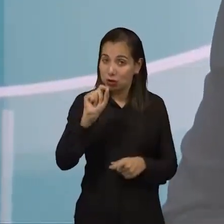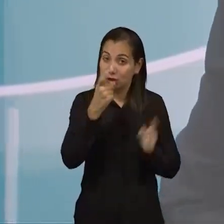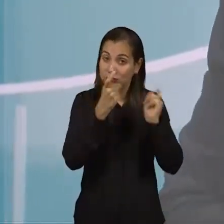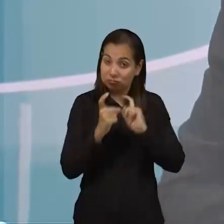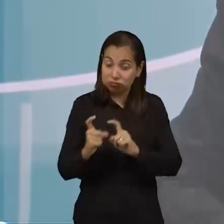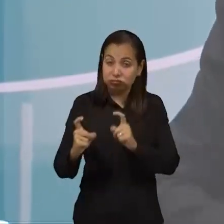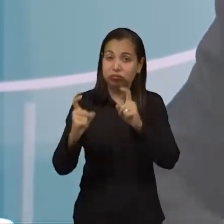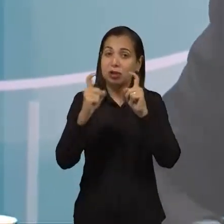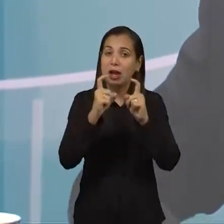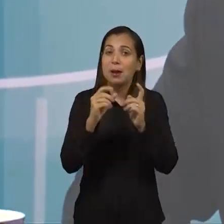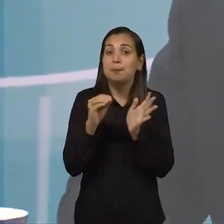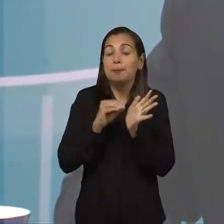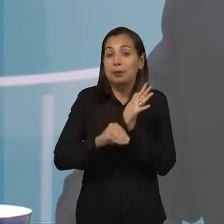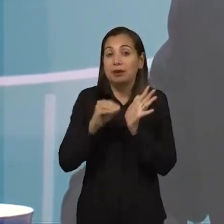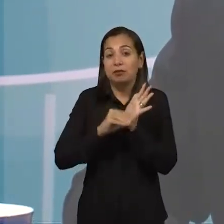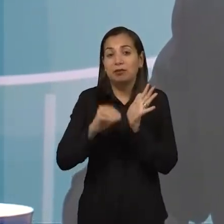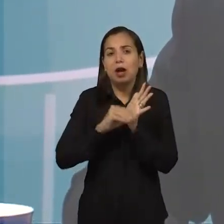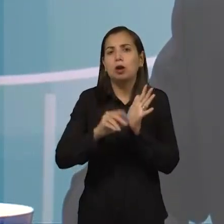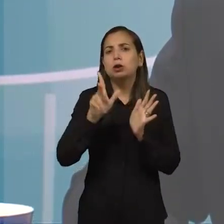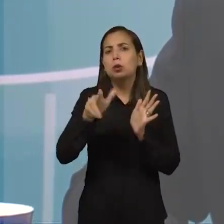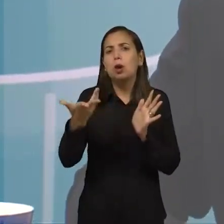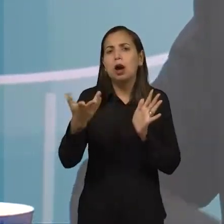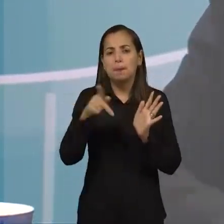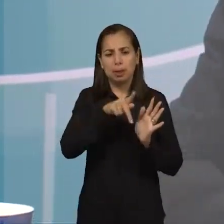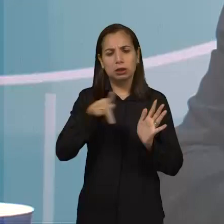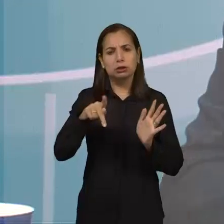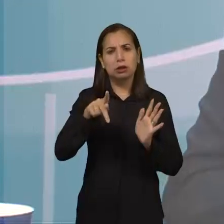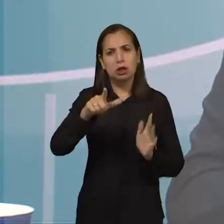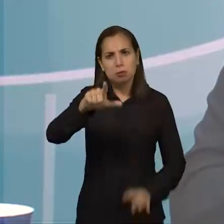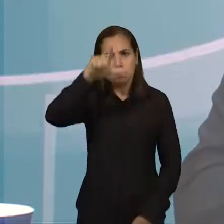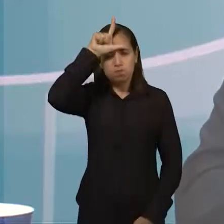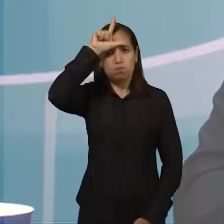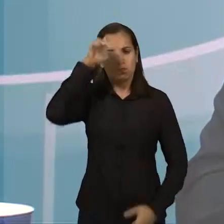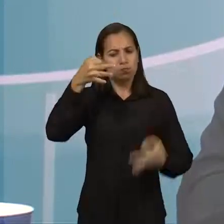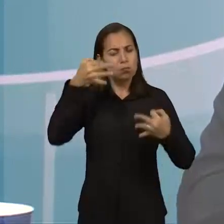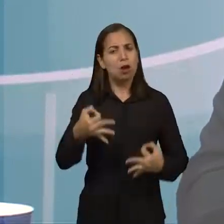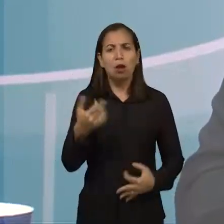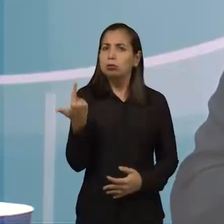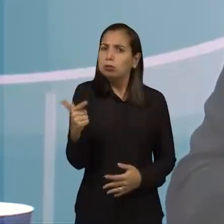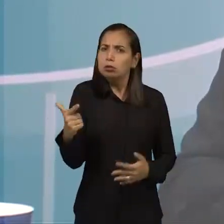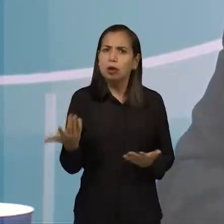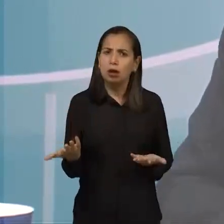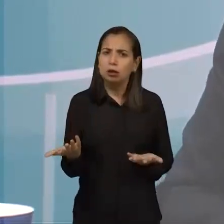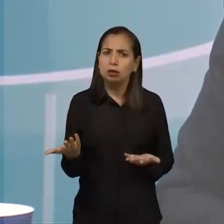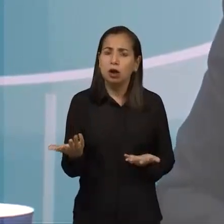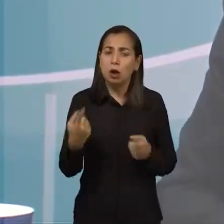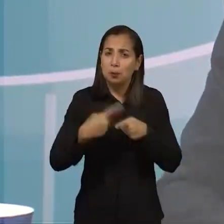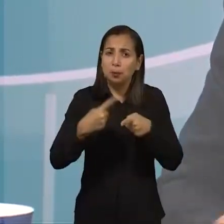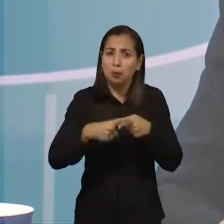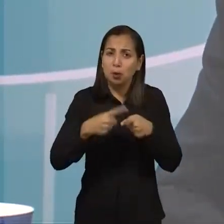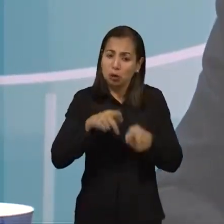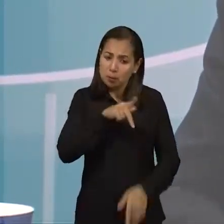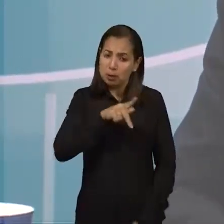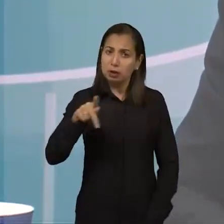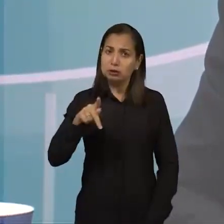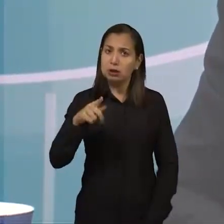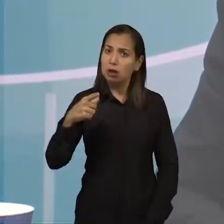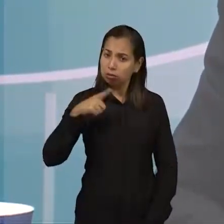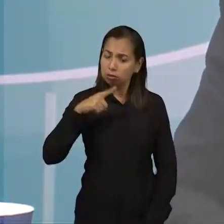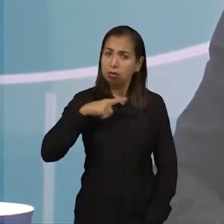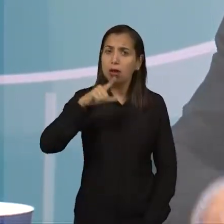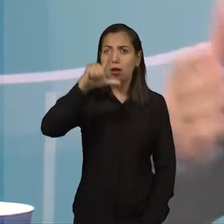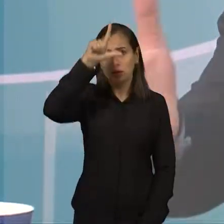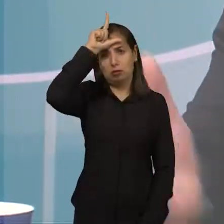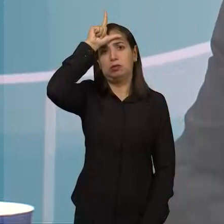tem um pouco de falta de liderança da presidência. Sim, seja lá a presidente Carmen ou seja quem for. O presidente da corte, ele tem um papel de liderança